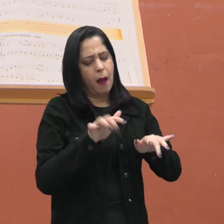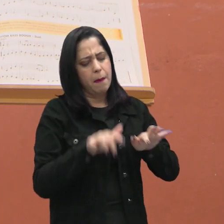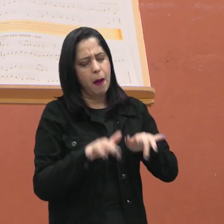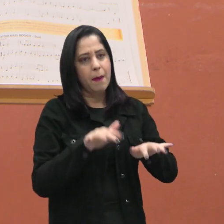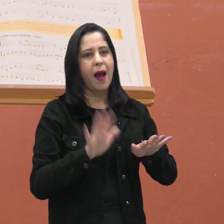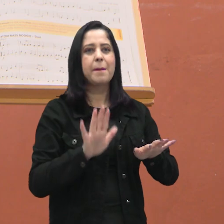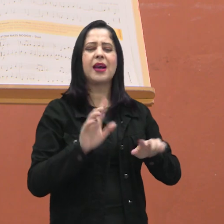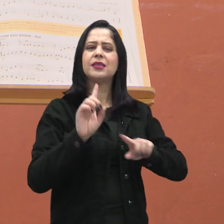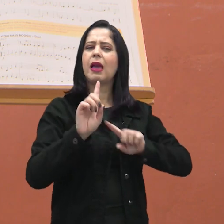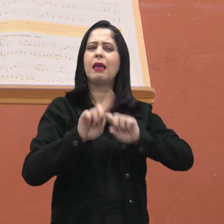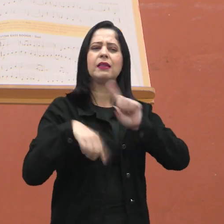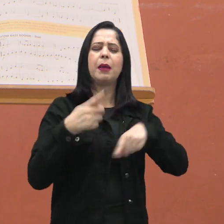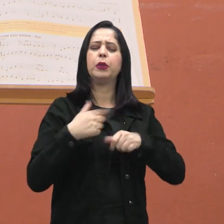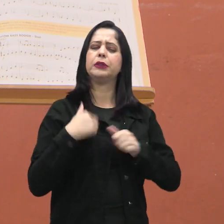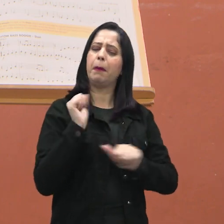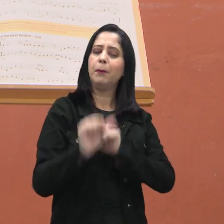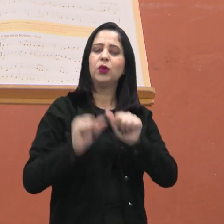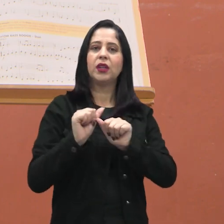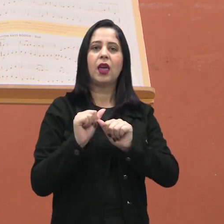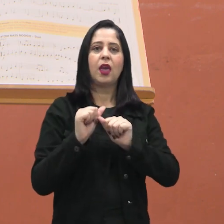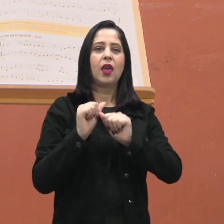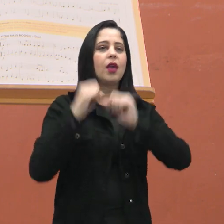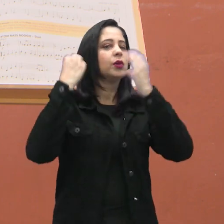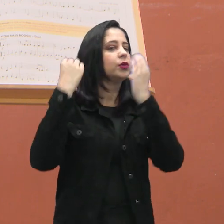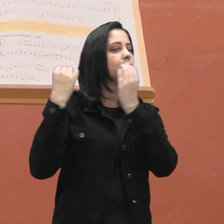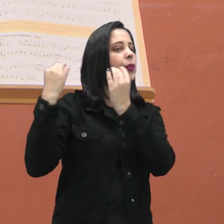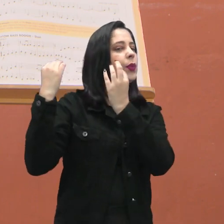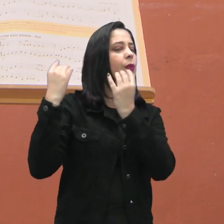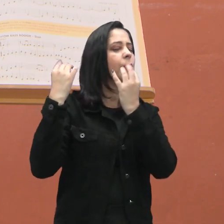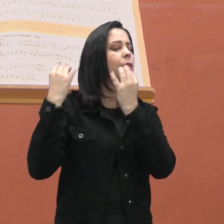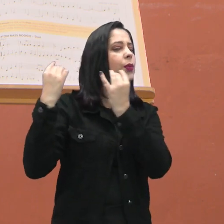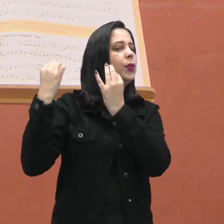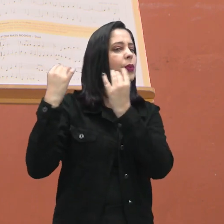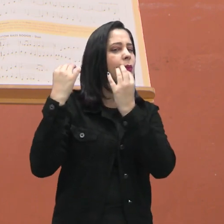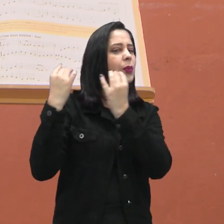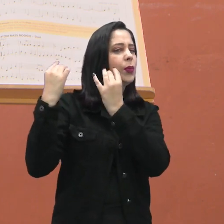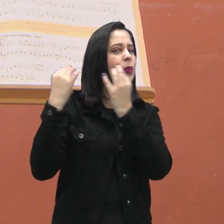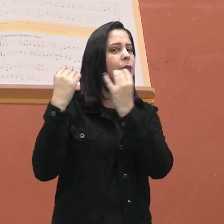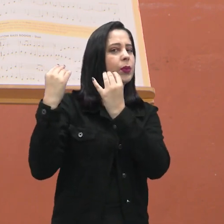aí eu quis mudar para flauta transversal.